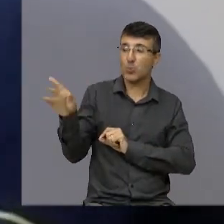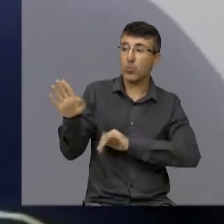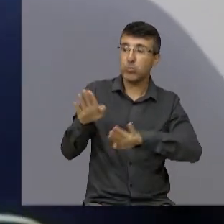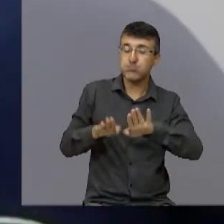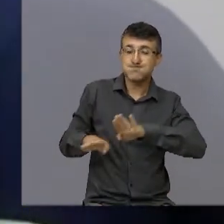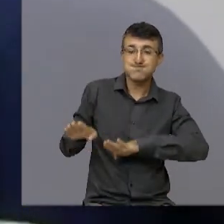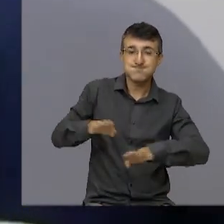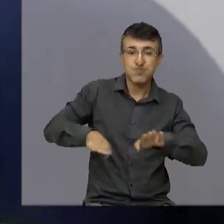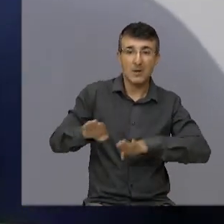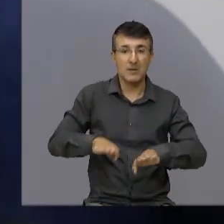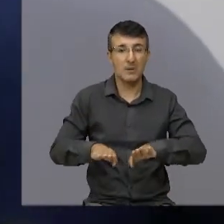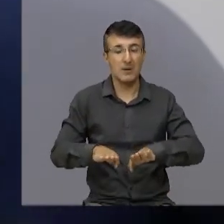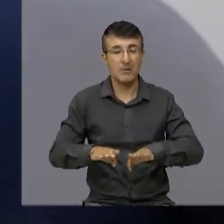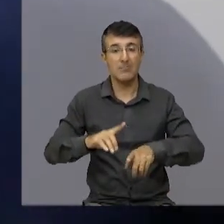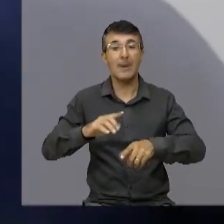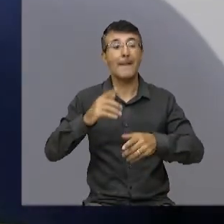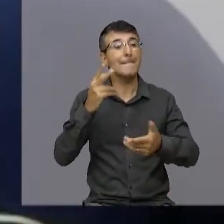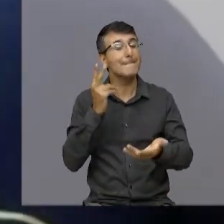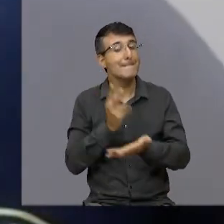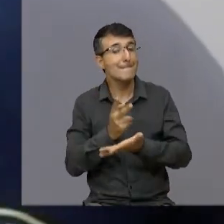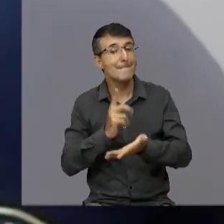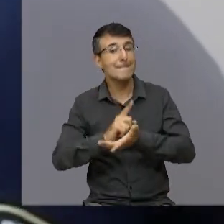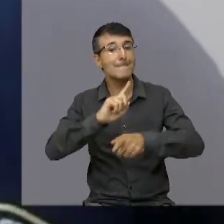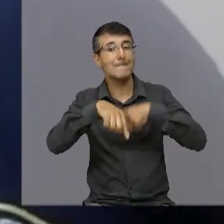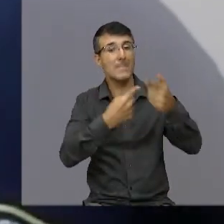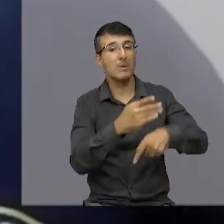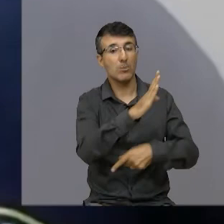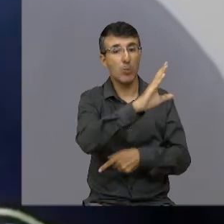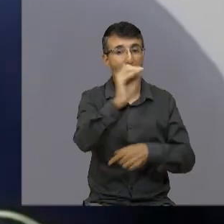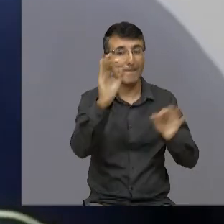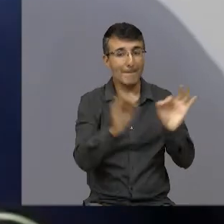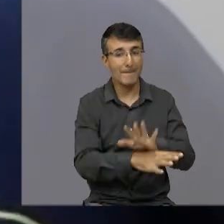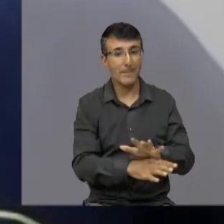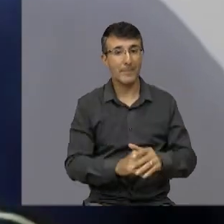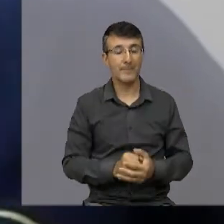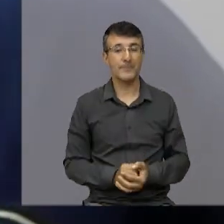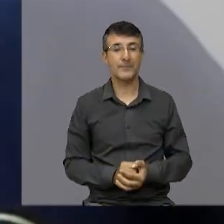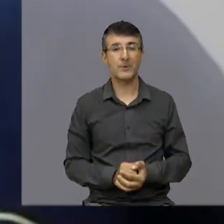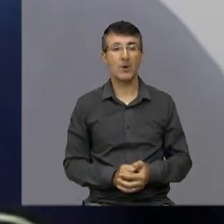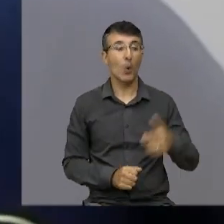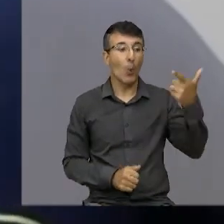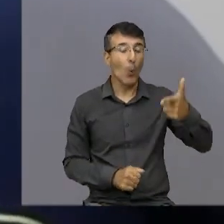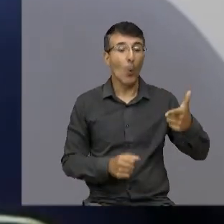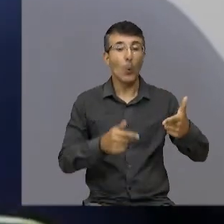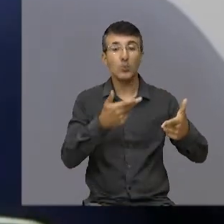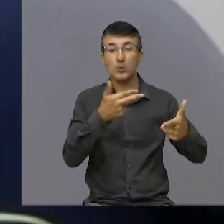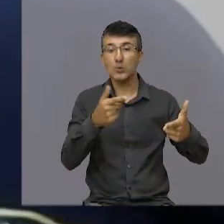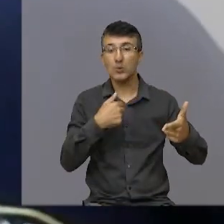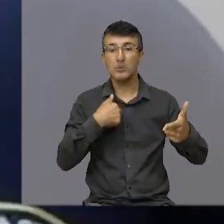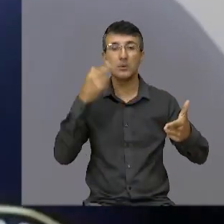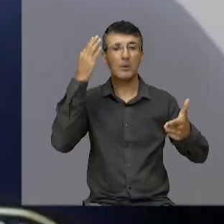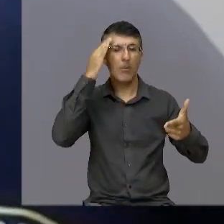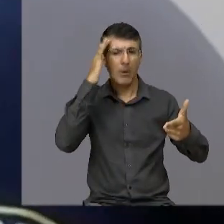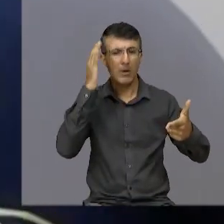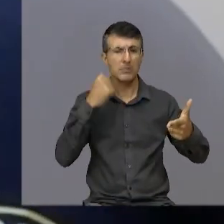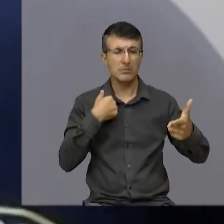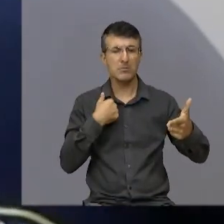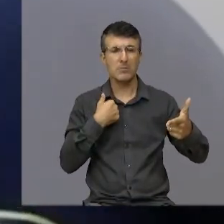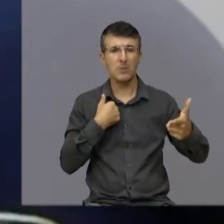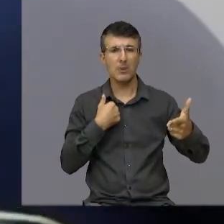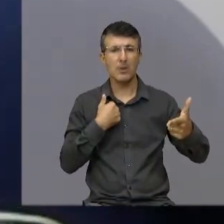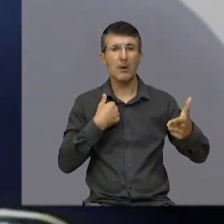mesmo depois que ela faz o boletim de ocorrência. Outra coisa também que eu acho que